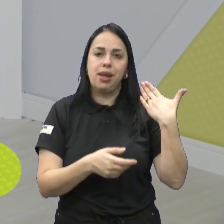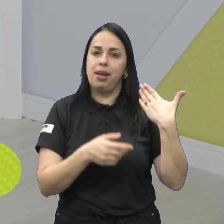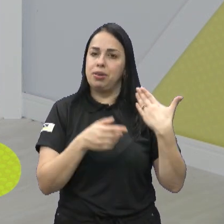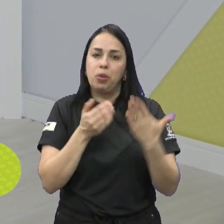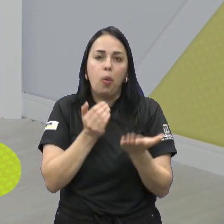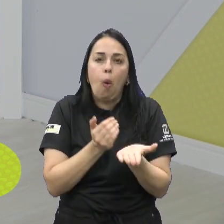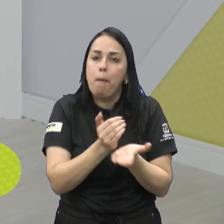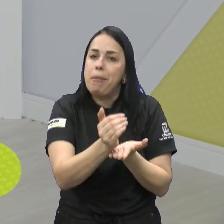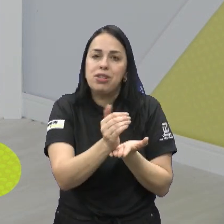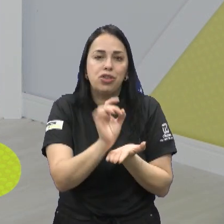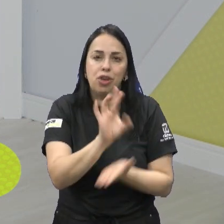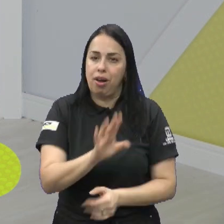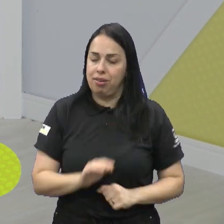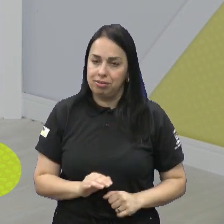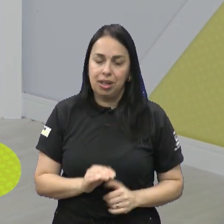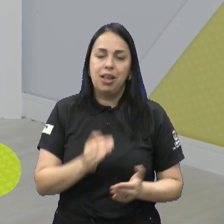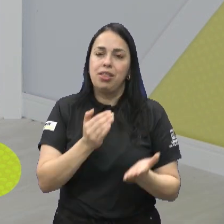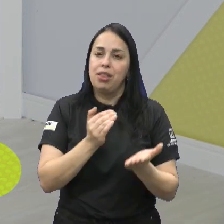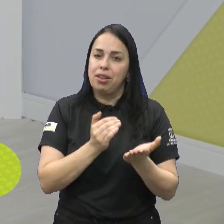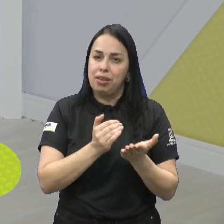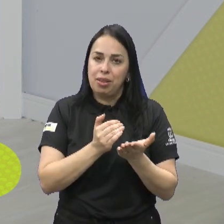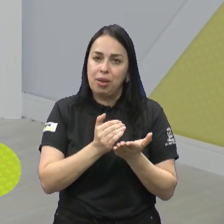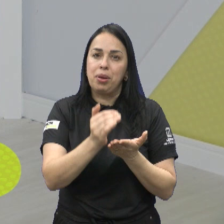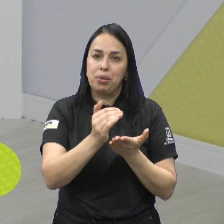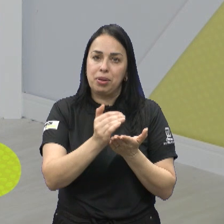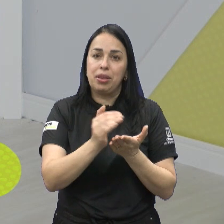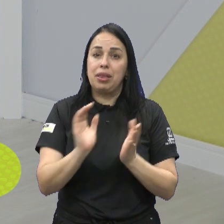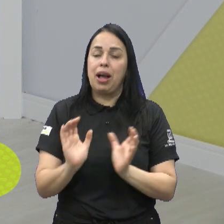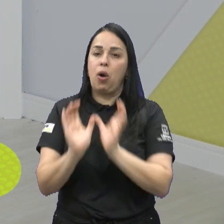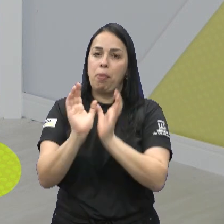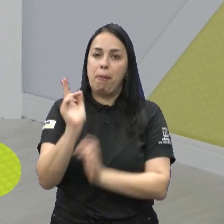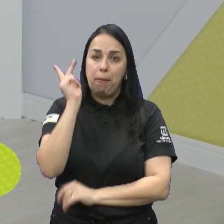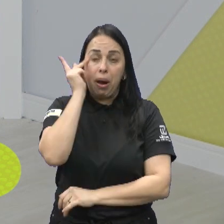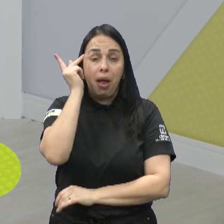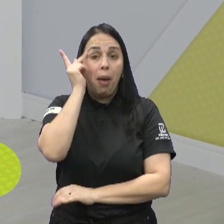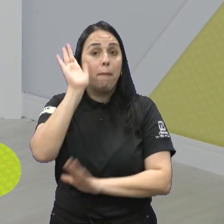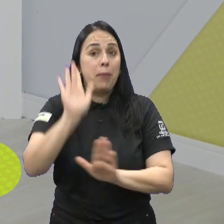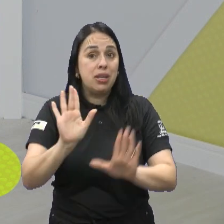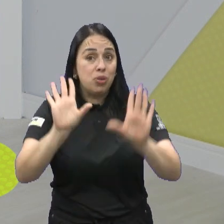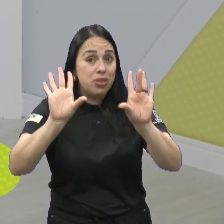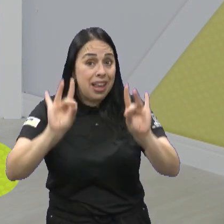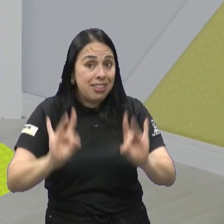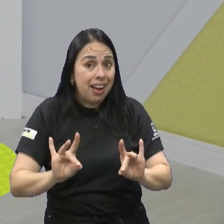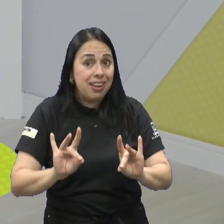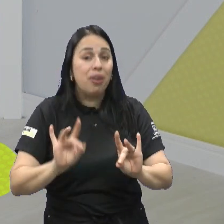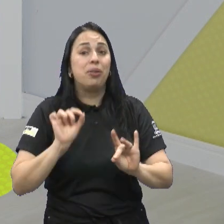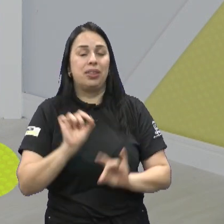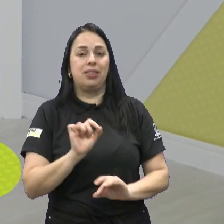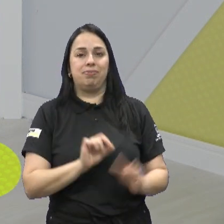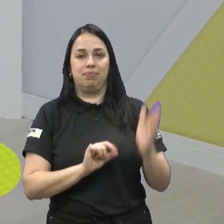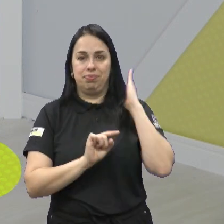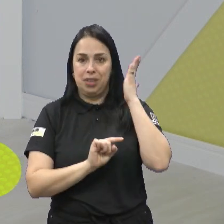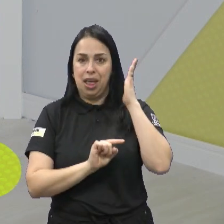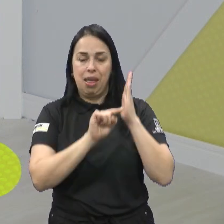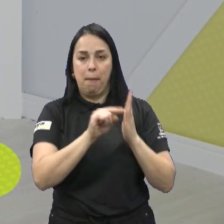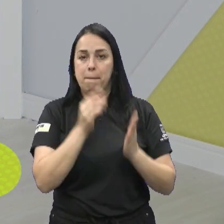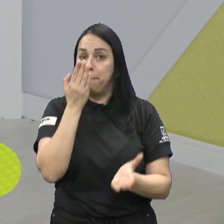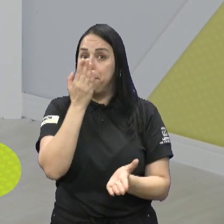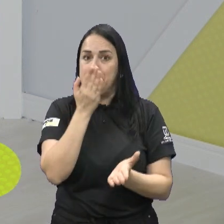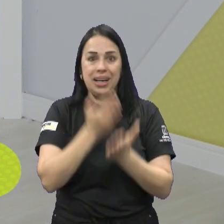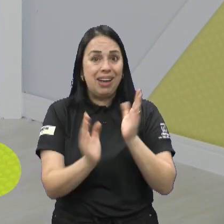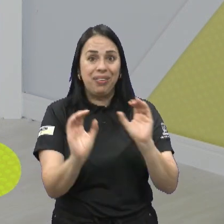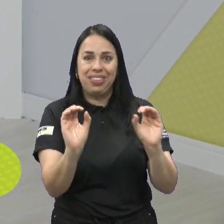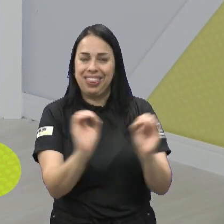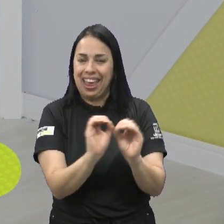mundo, aqueles 2-0 no início desta Copa Paulista. Mas o detalhe é o seguinte, o Taubaté também é um time que não perdeu mais, a não